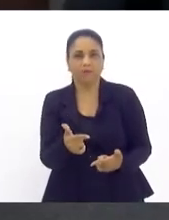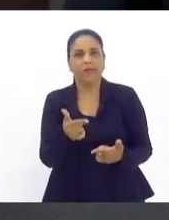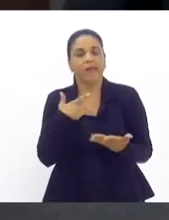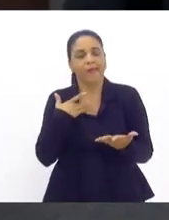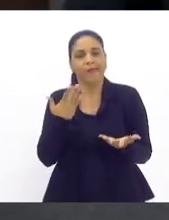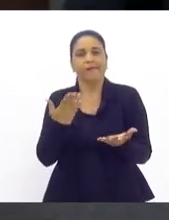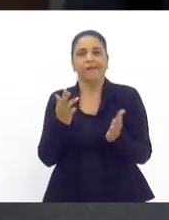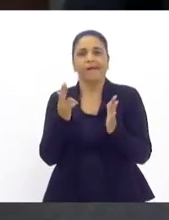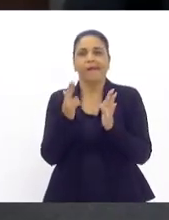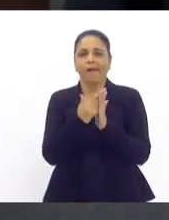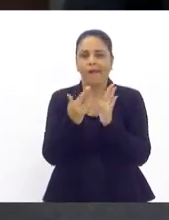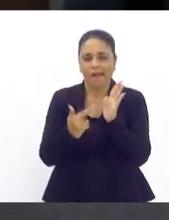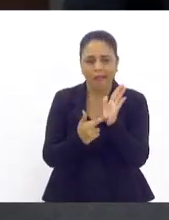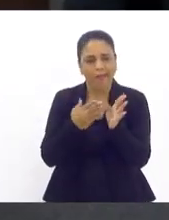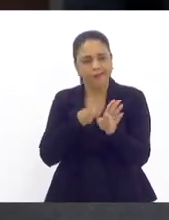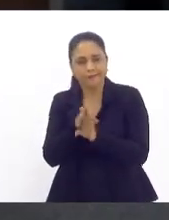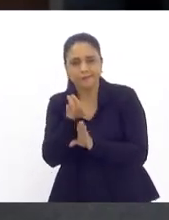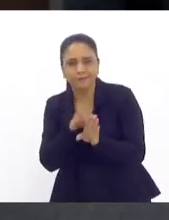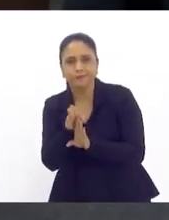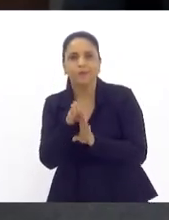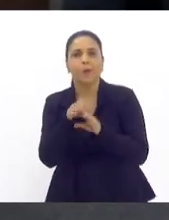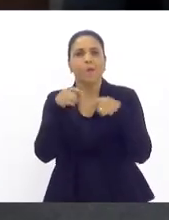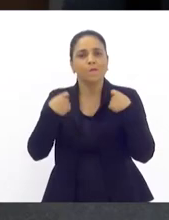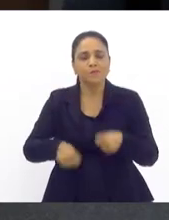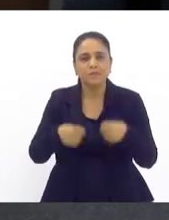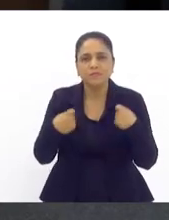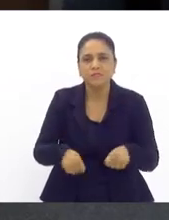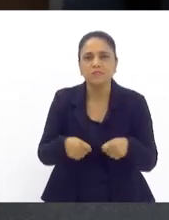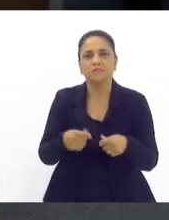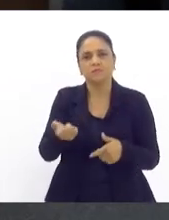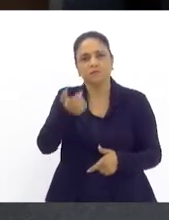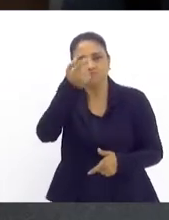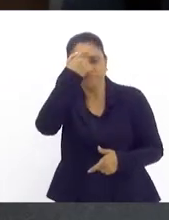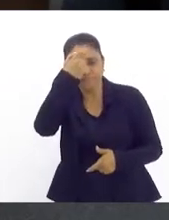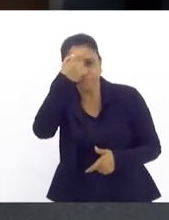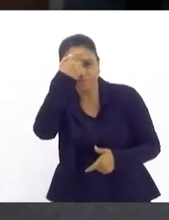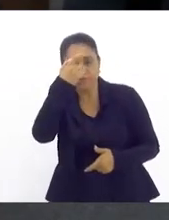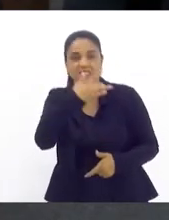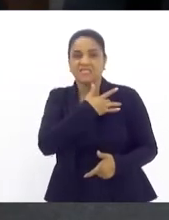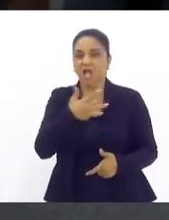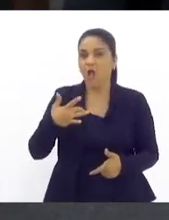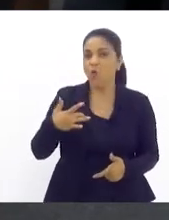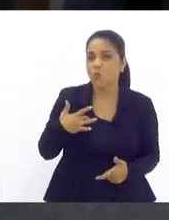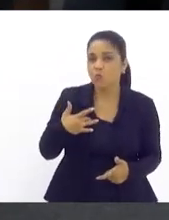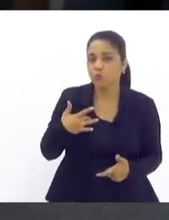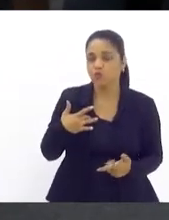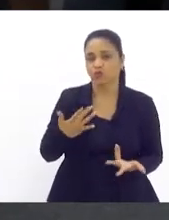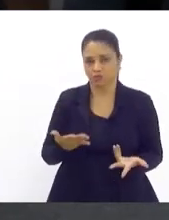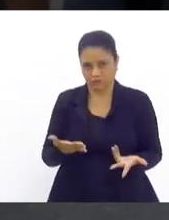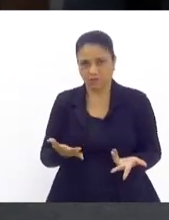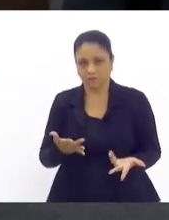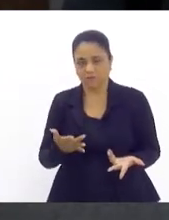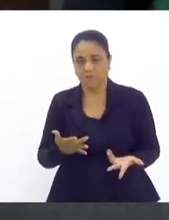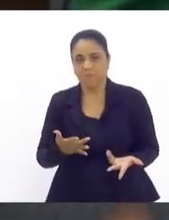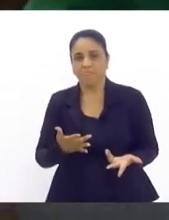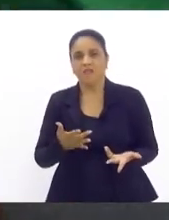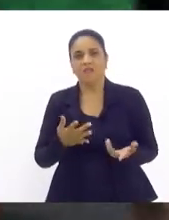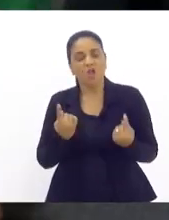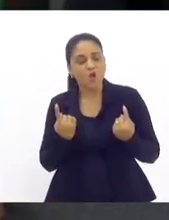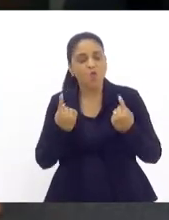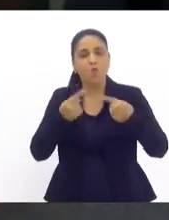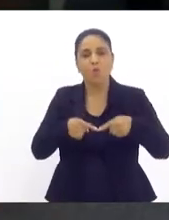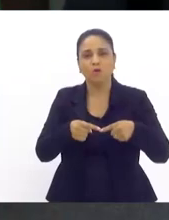que são retrocessos no âmbito da saúde mental, são condutas manicomiais, são condutas que se contrapõem muitas vezes aos